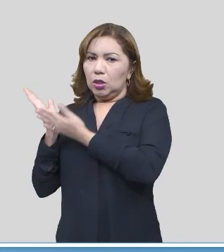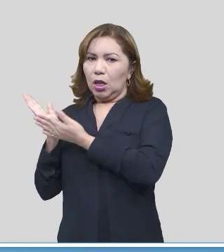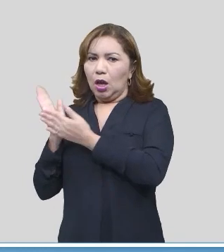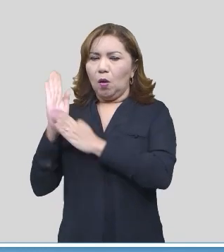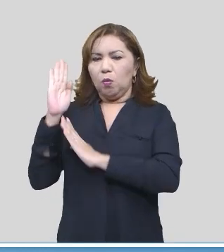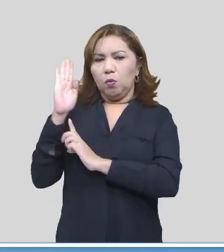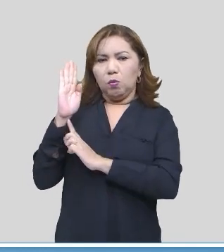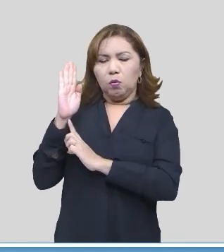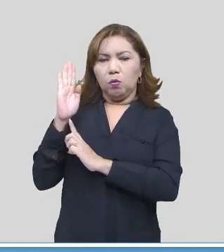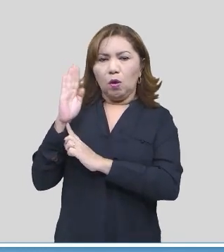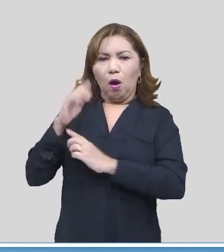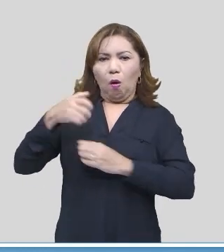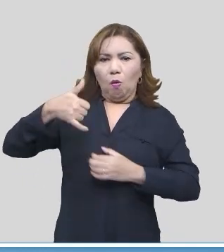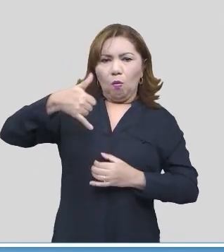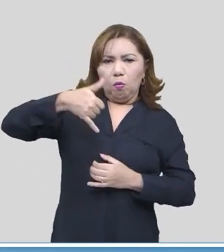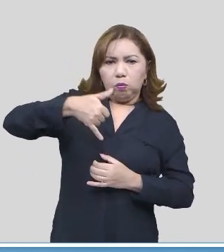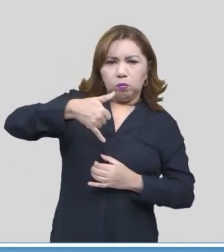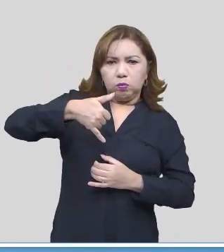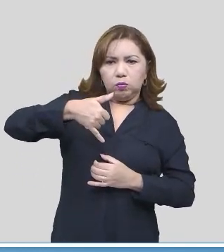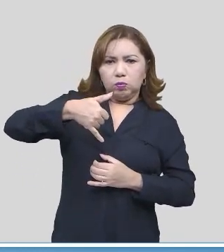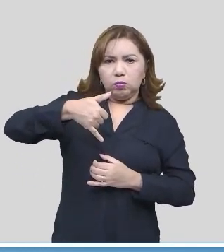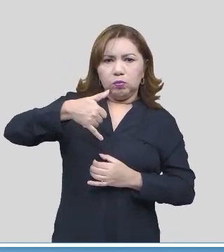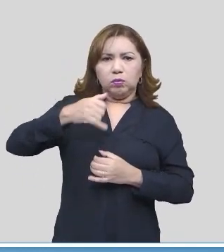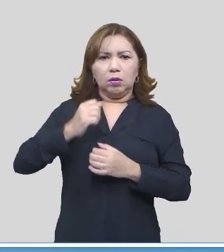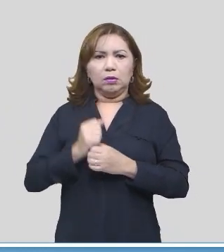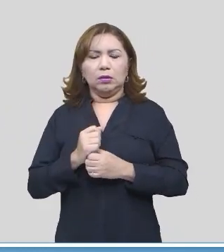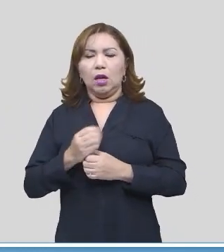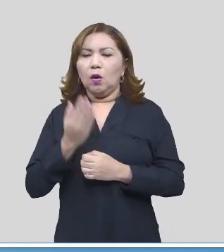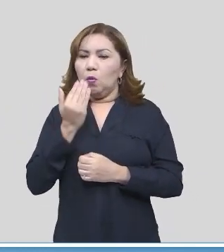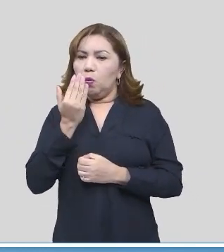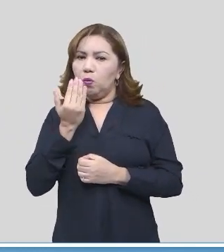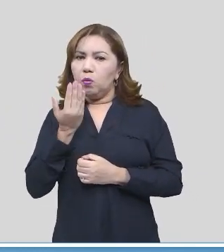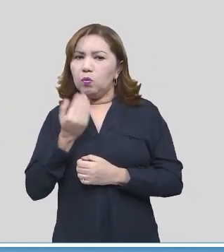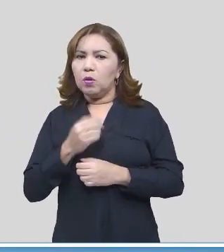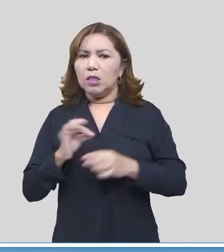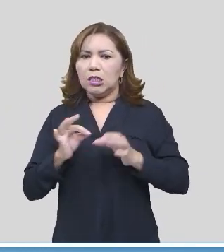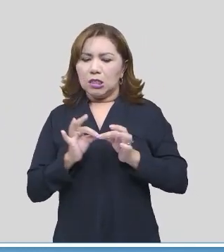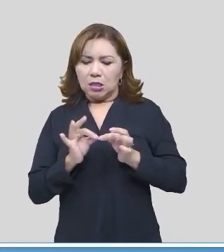20 metros, 40 metros.